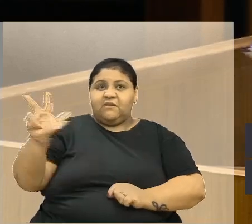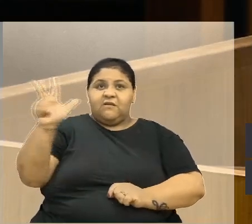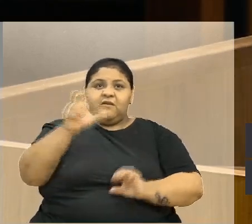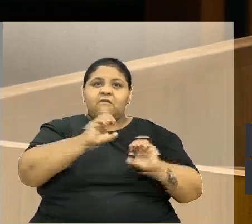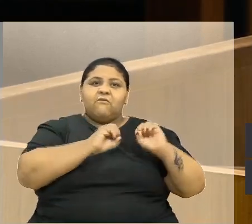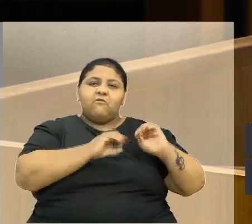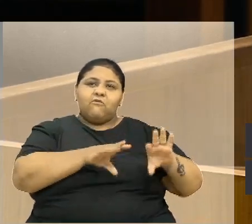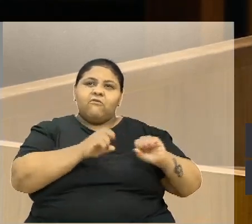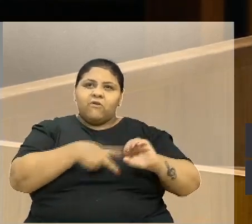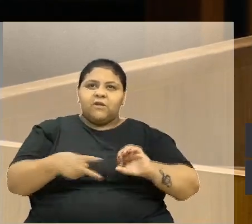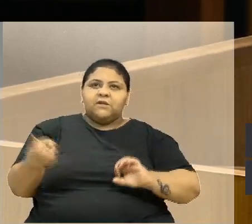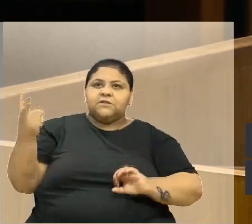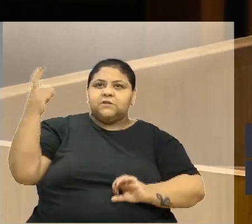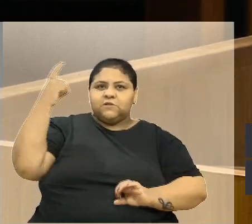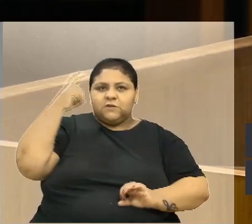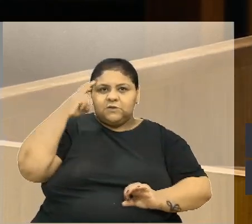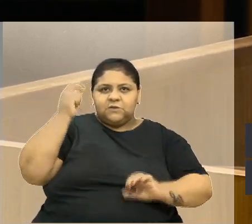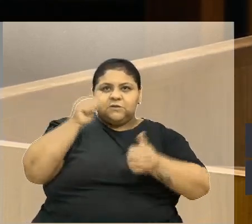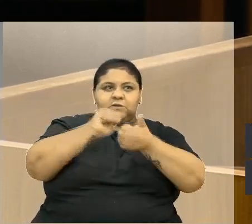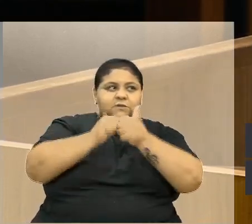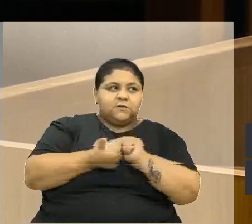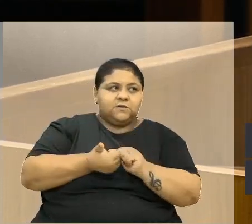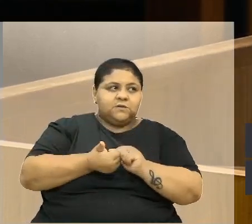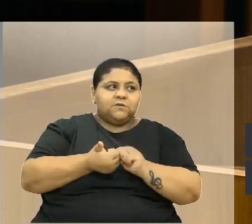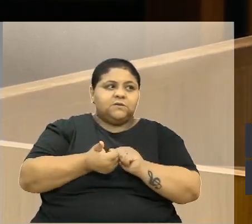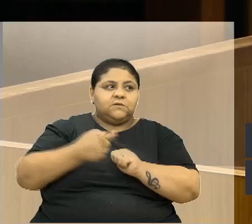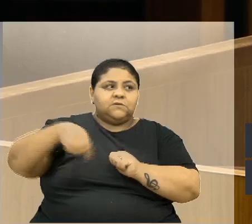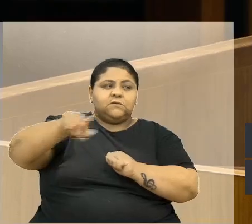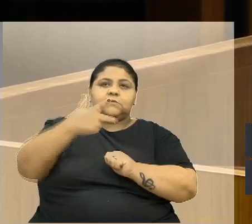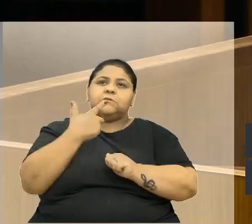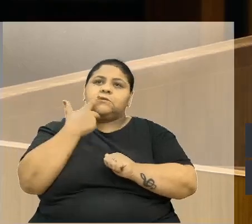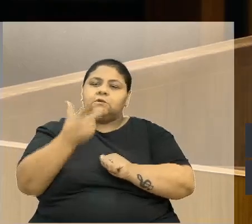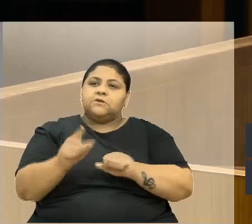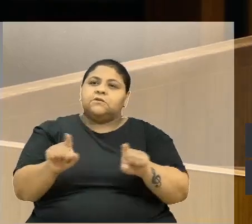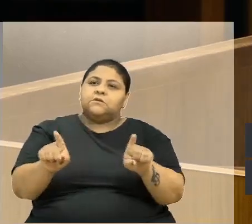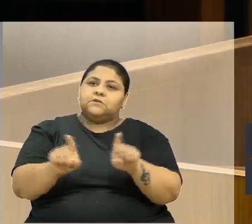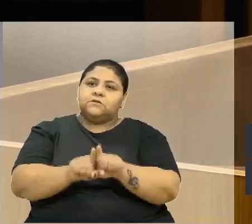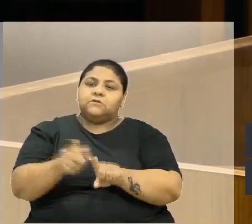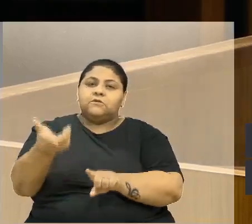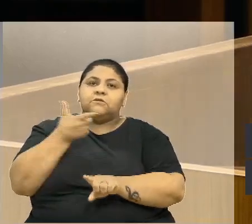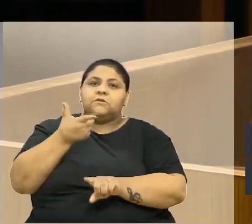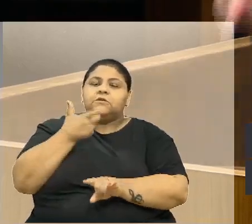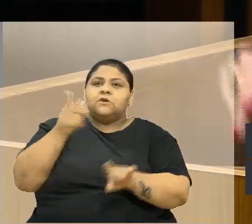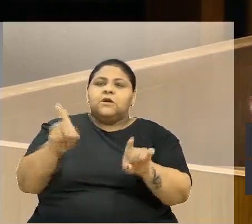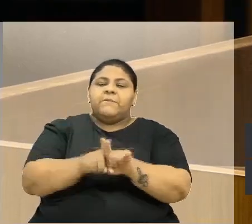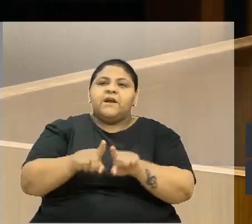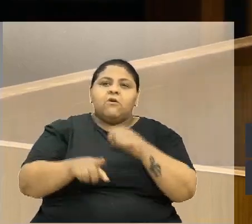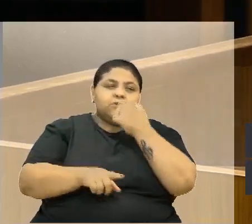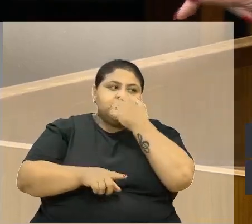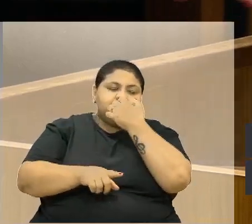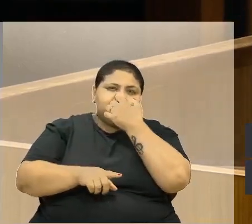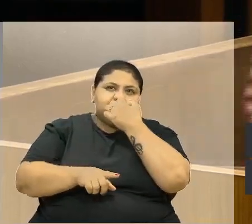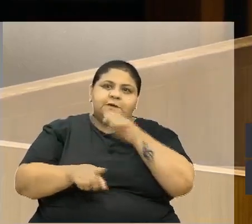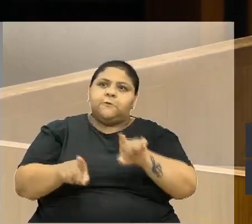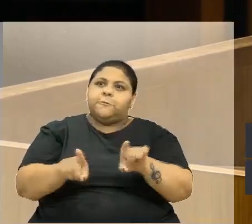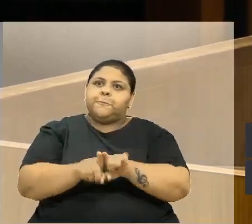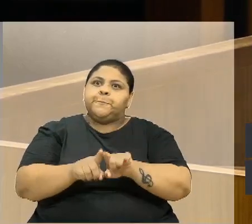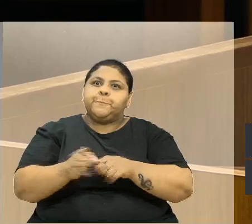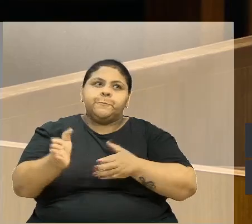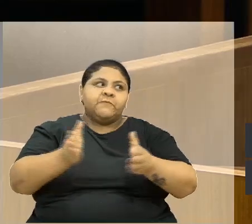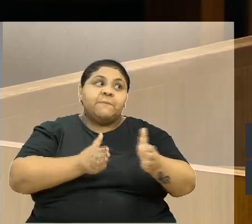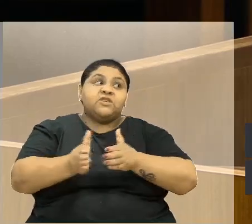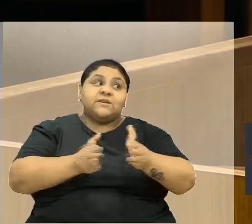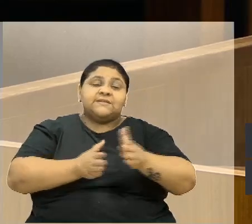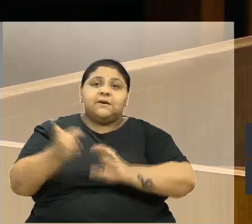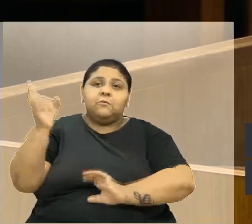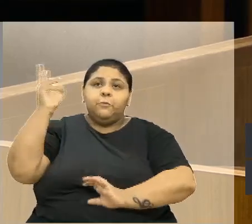educação e da cultura, do esporte. Quando nós falamos que a gente quer acesso à cultura, ao esporte,